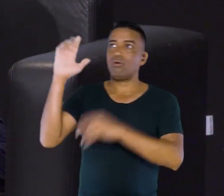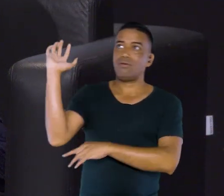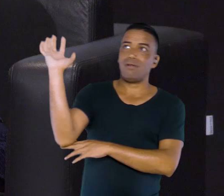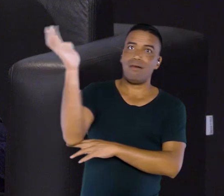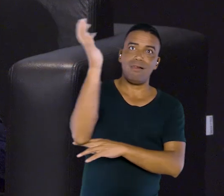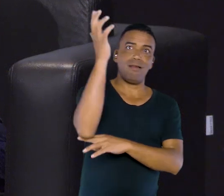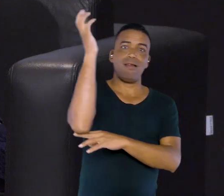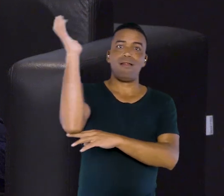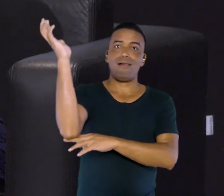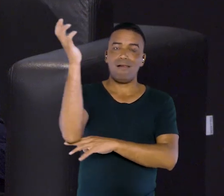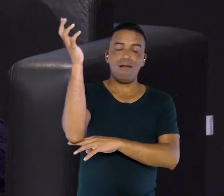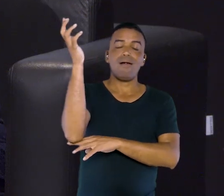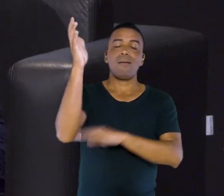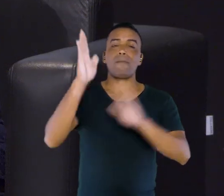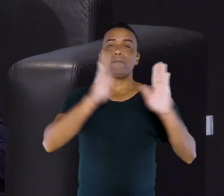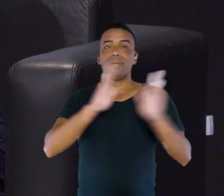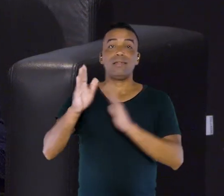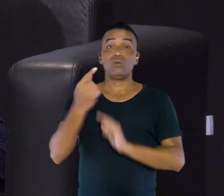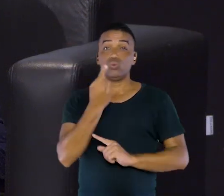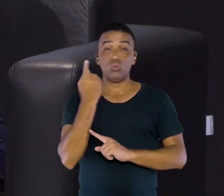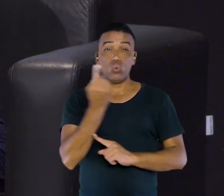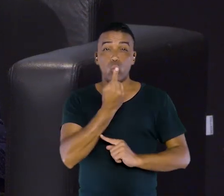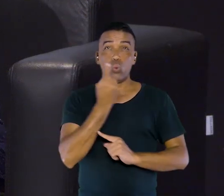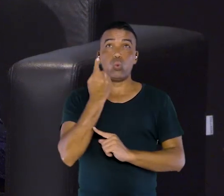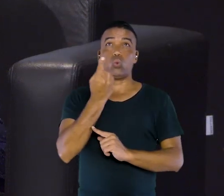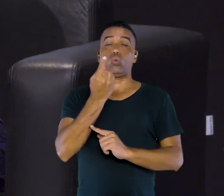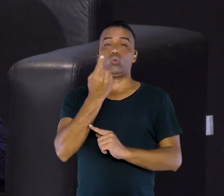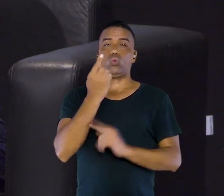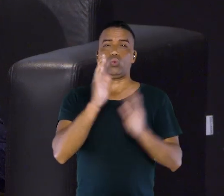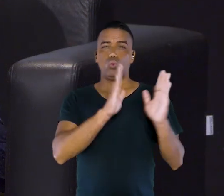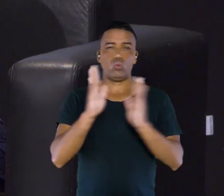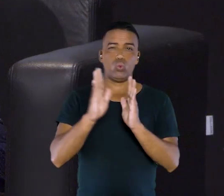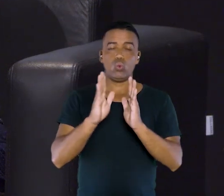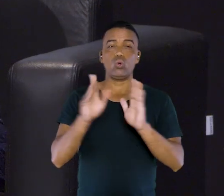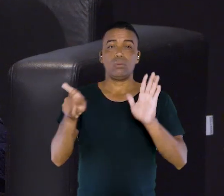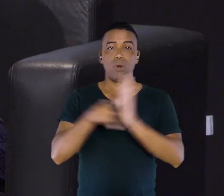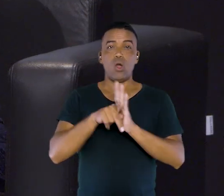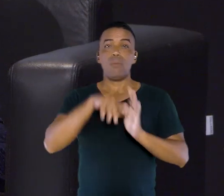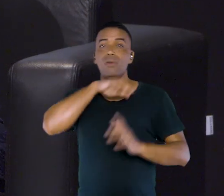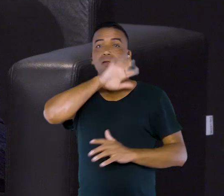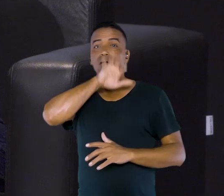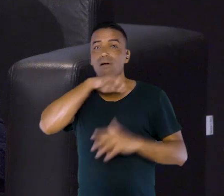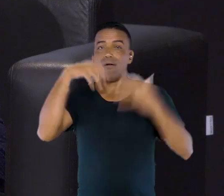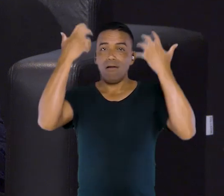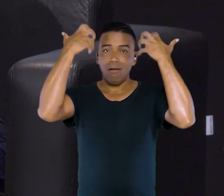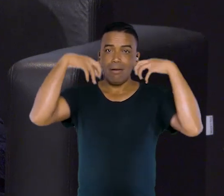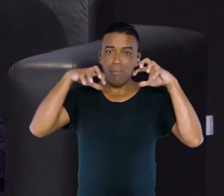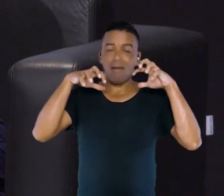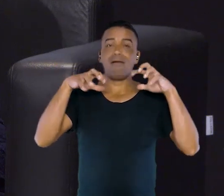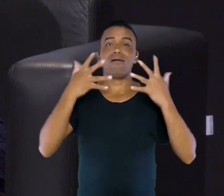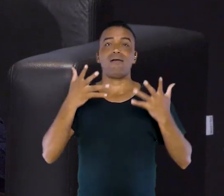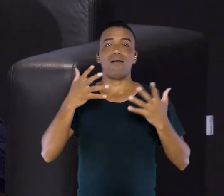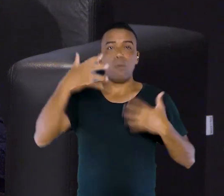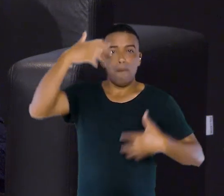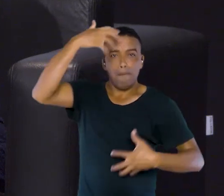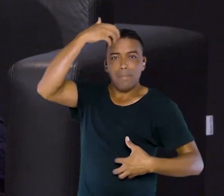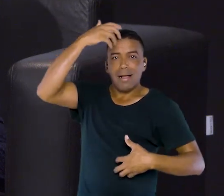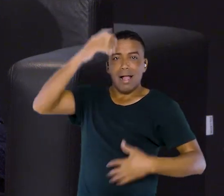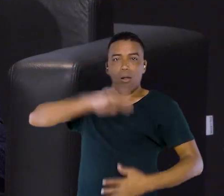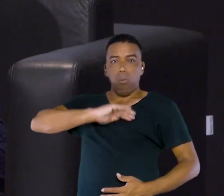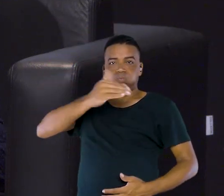das palmeiras, época único de animais também, de